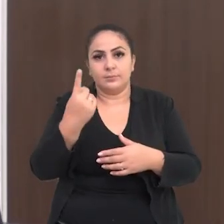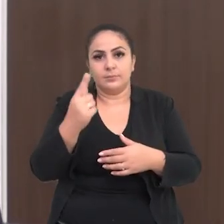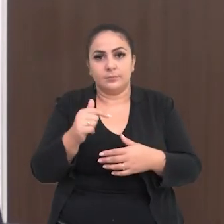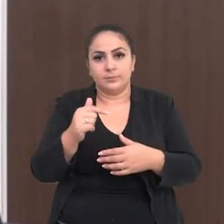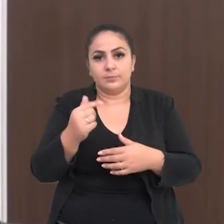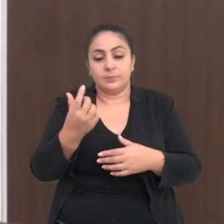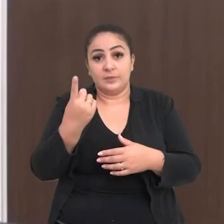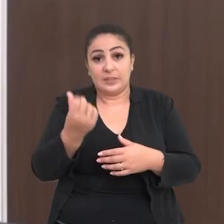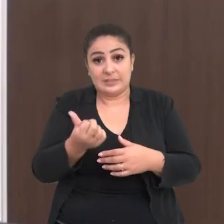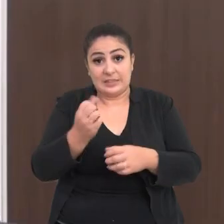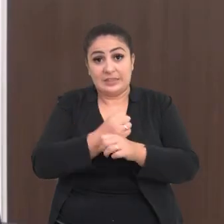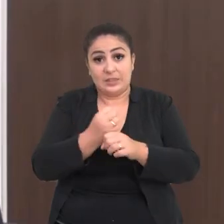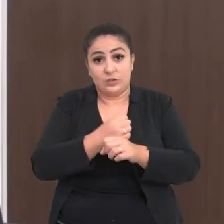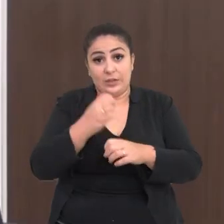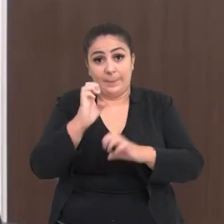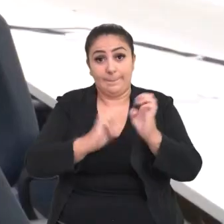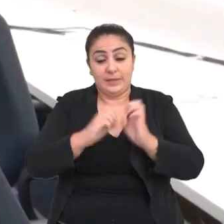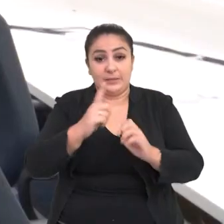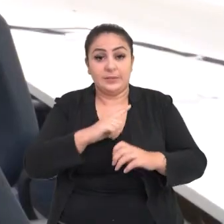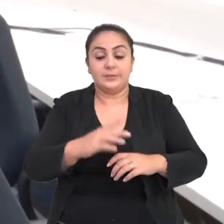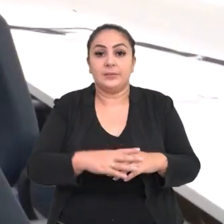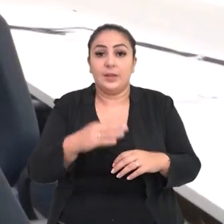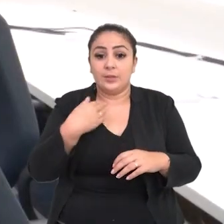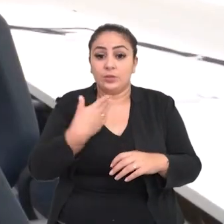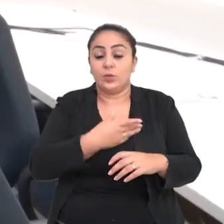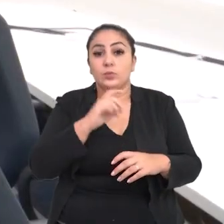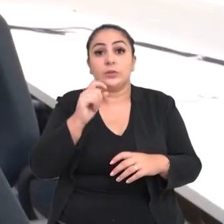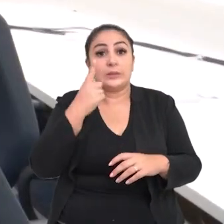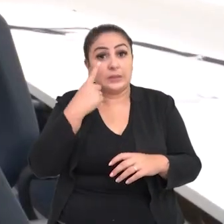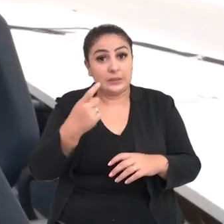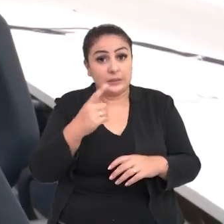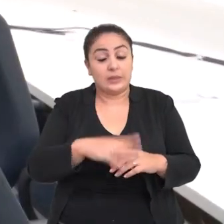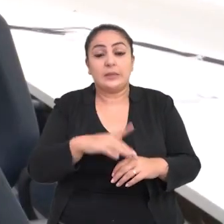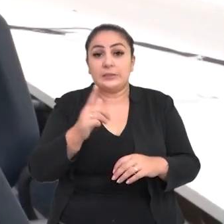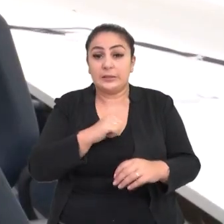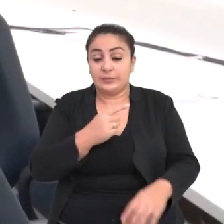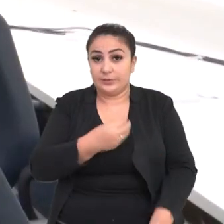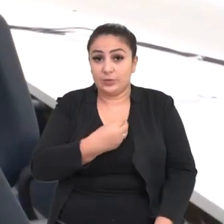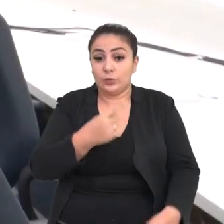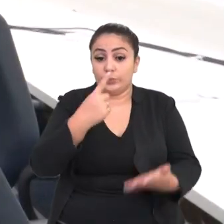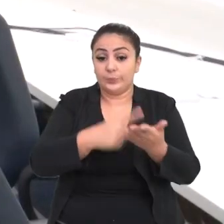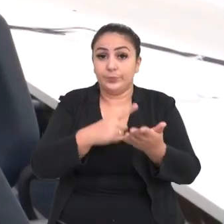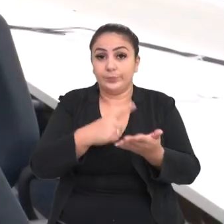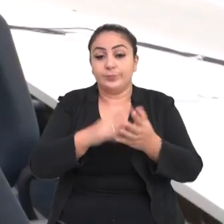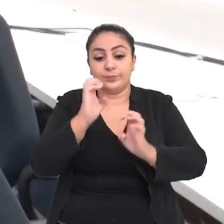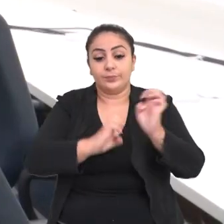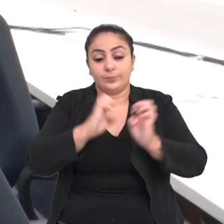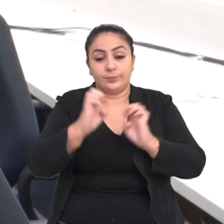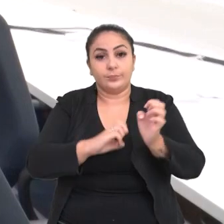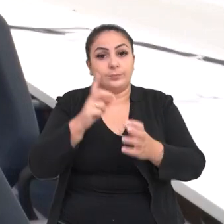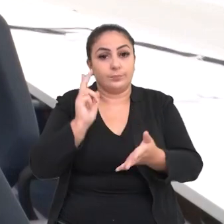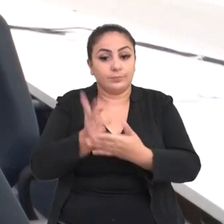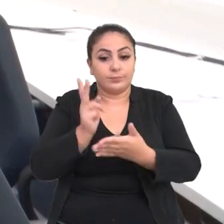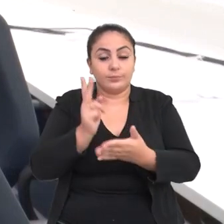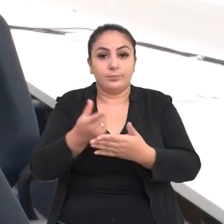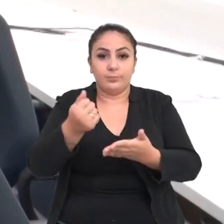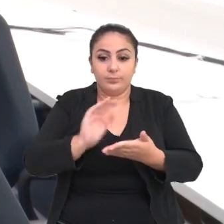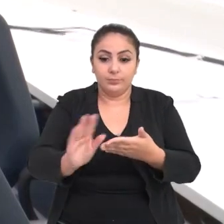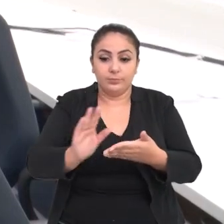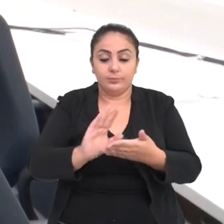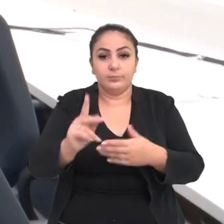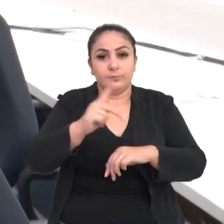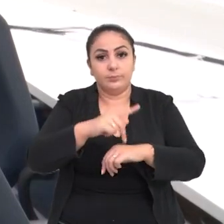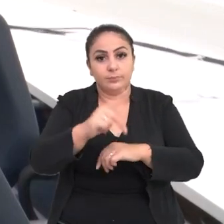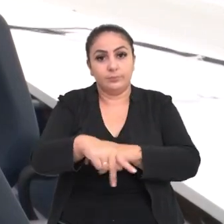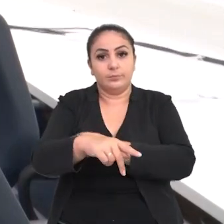últimos 16 anos que a empresa tem. Mas para nós o que interessa? O que interessa é o compromisso da empresa de continuar investindo